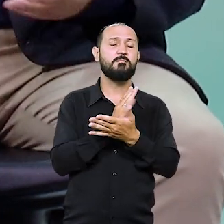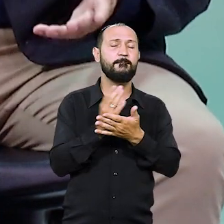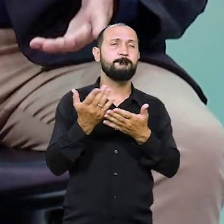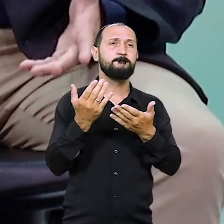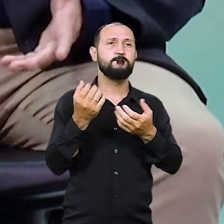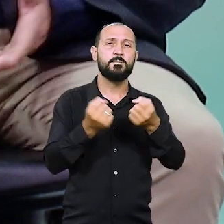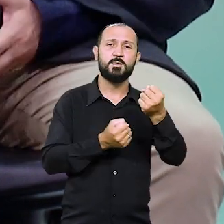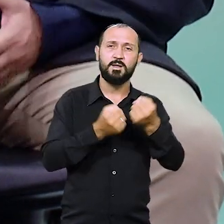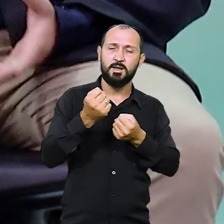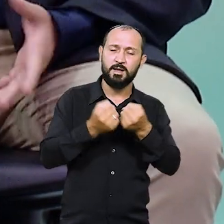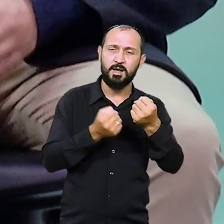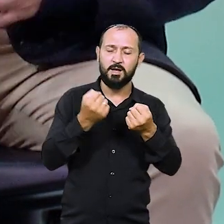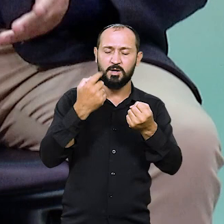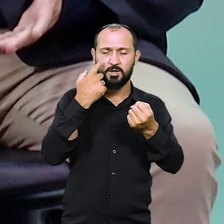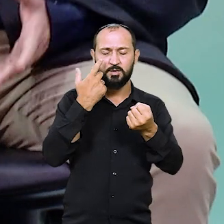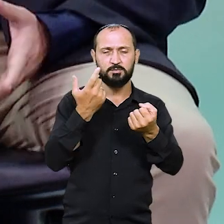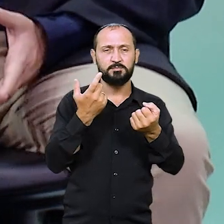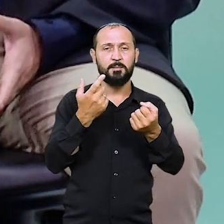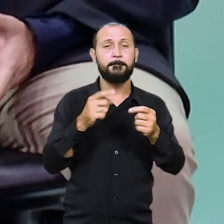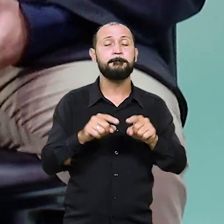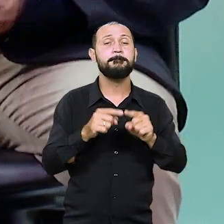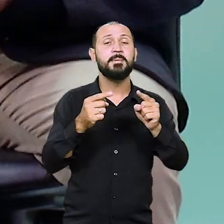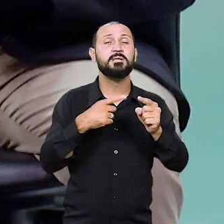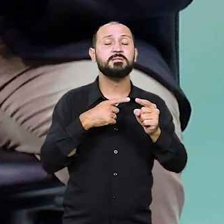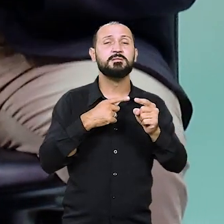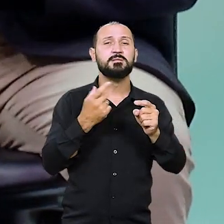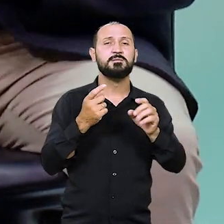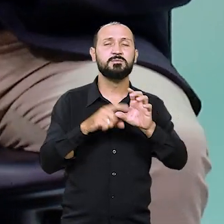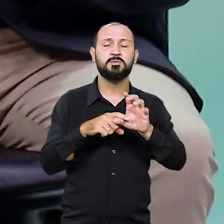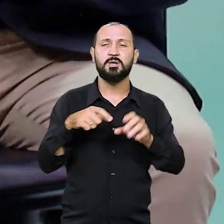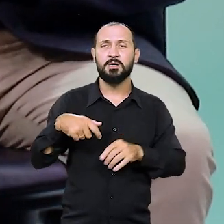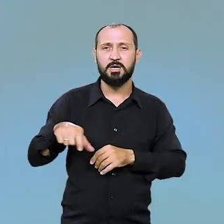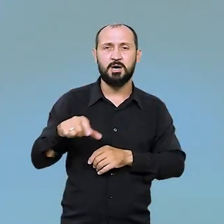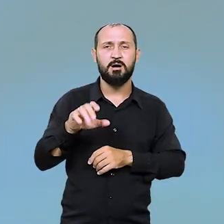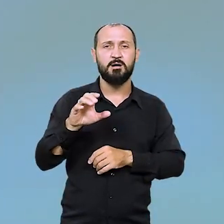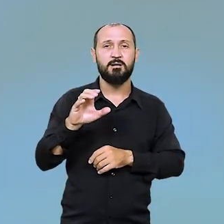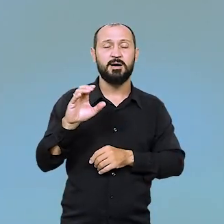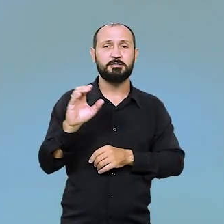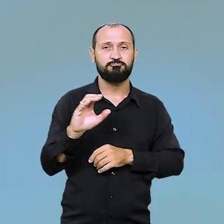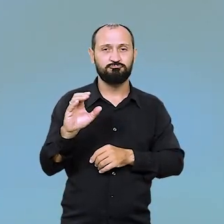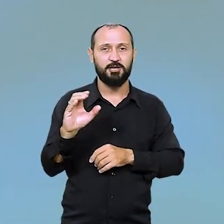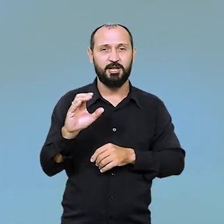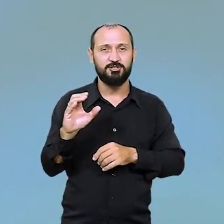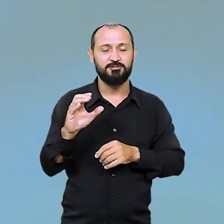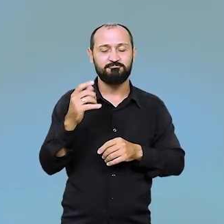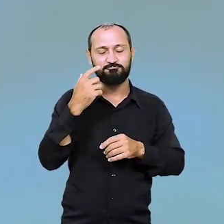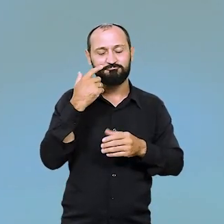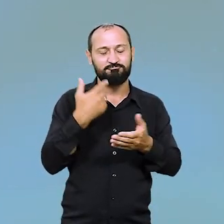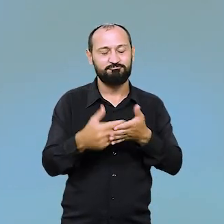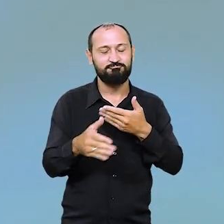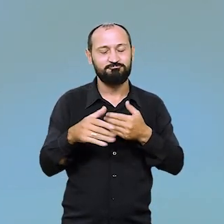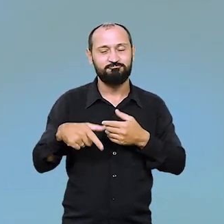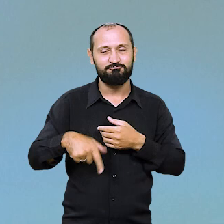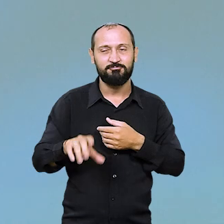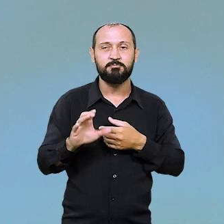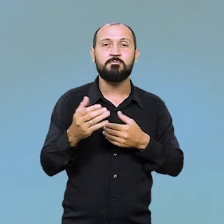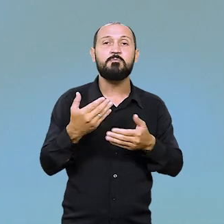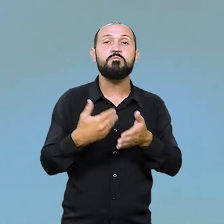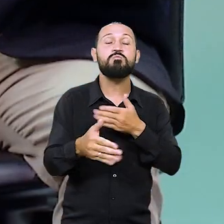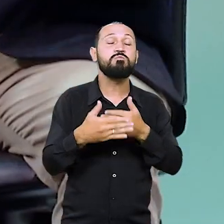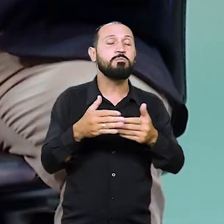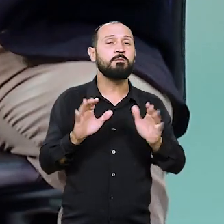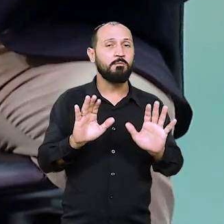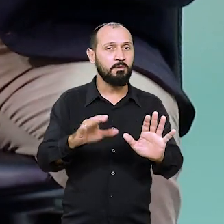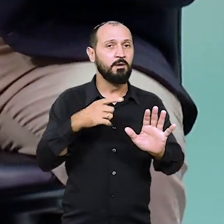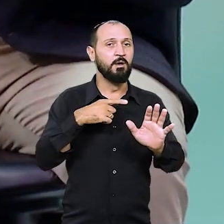de algum carro que você financiou, etc. Mas desde que seja cobrada... Cartão de crédito, enfim, qualquer tipo de dívida.